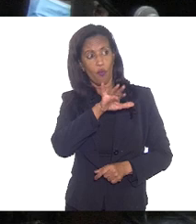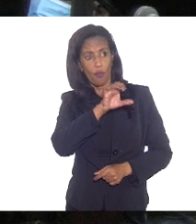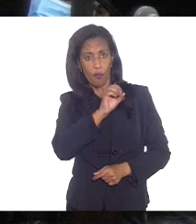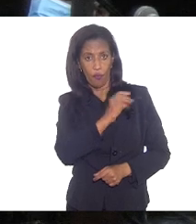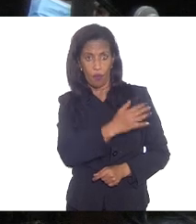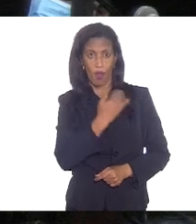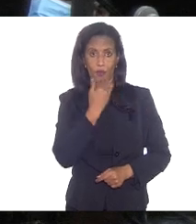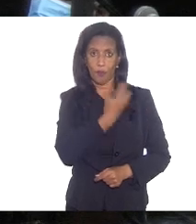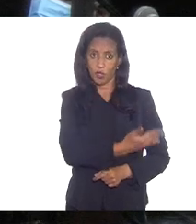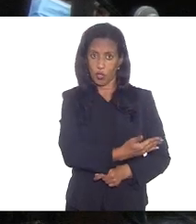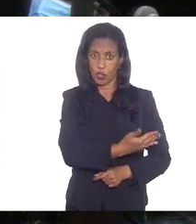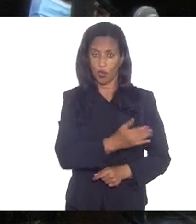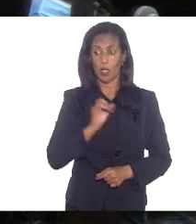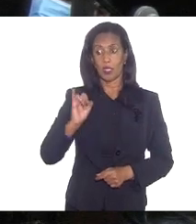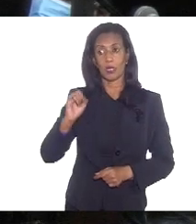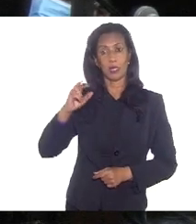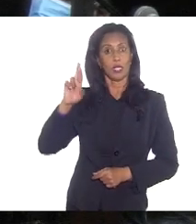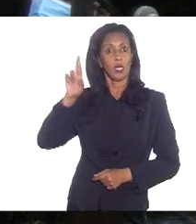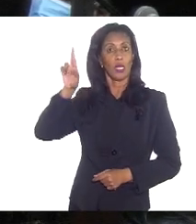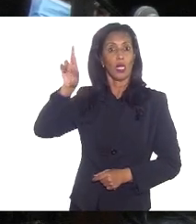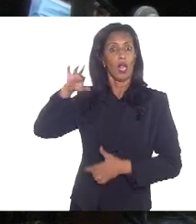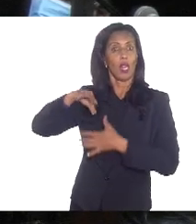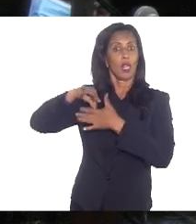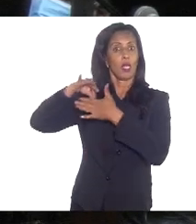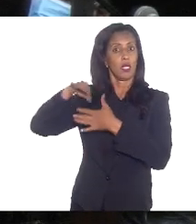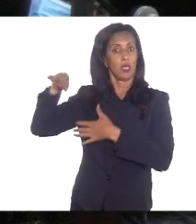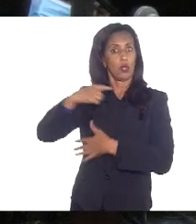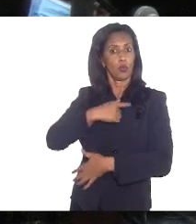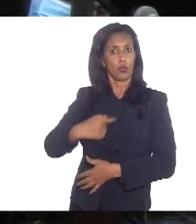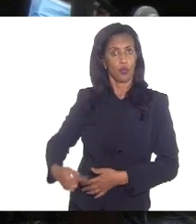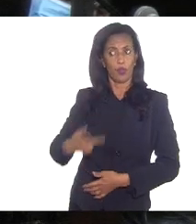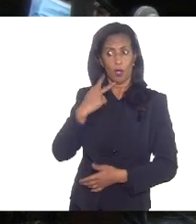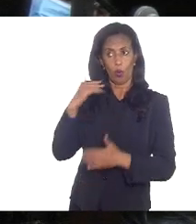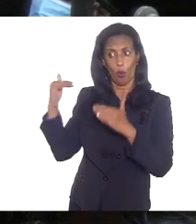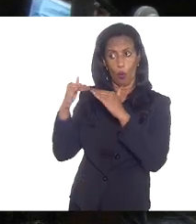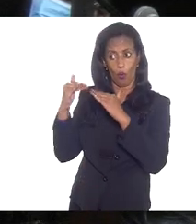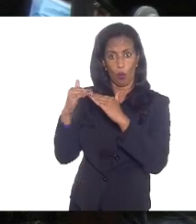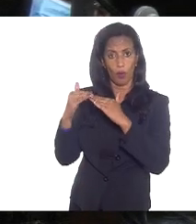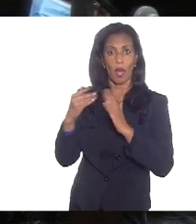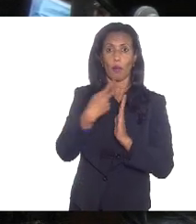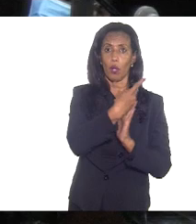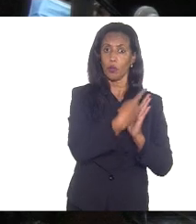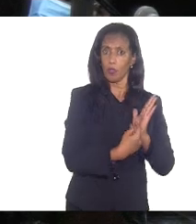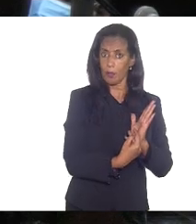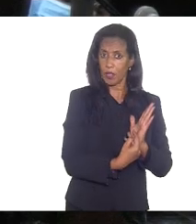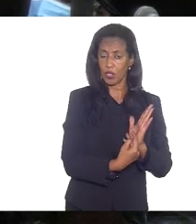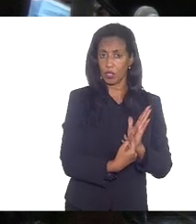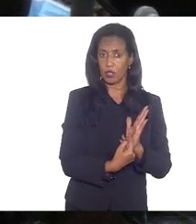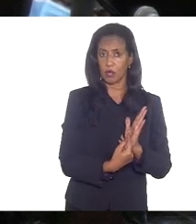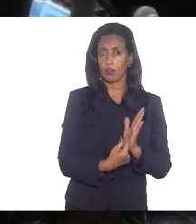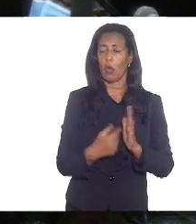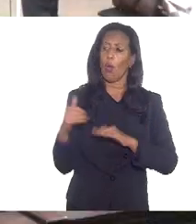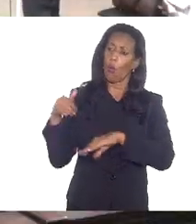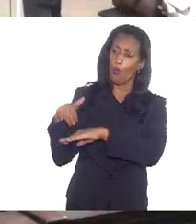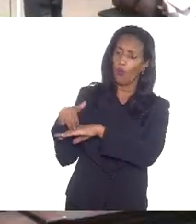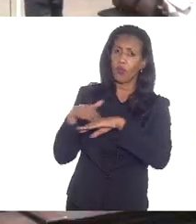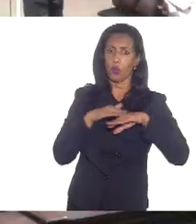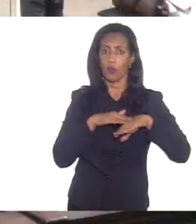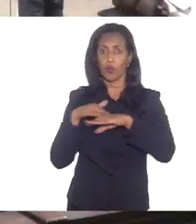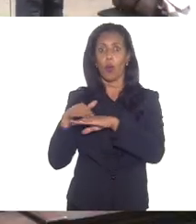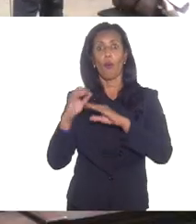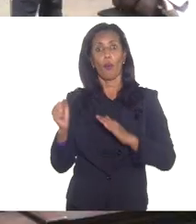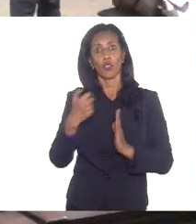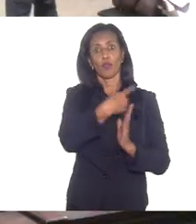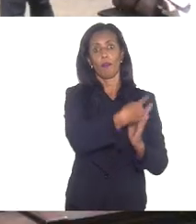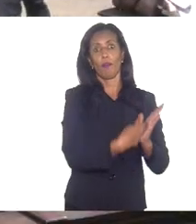Flávio, se o Márcio, líder do governo, concordar, o projeto estará na pauta. Negociou, sentou, conversou, veio a pauta.